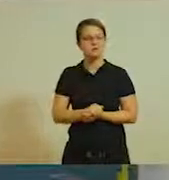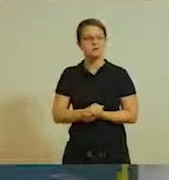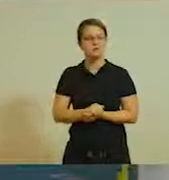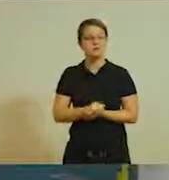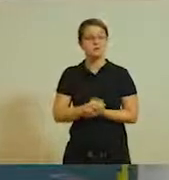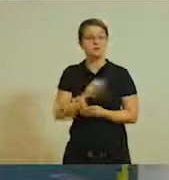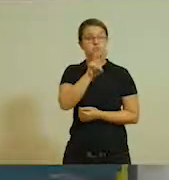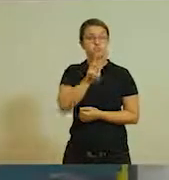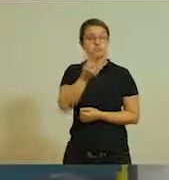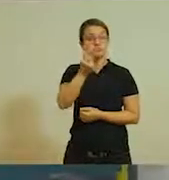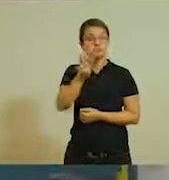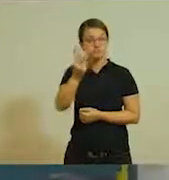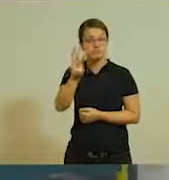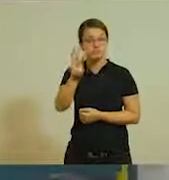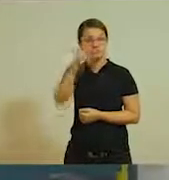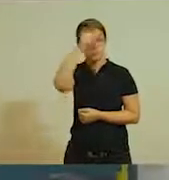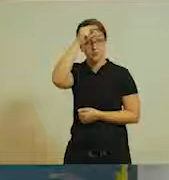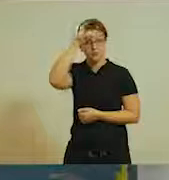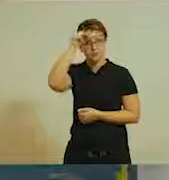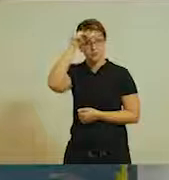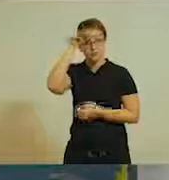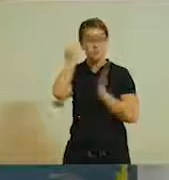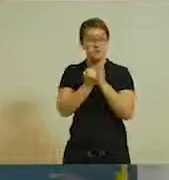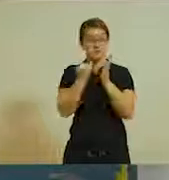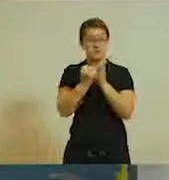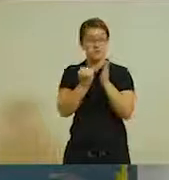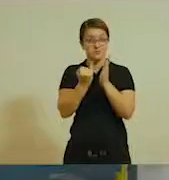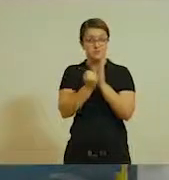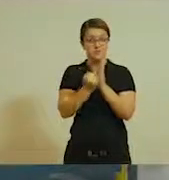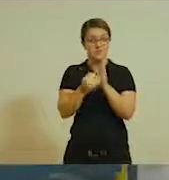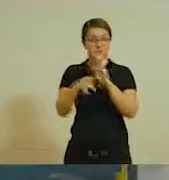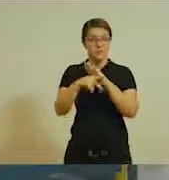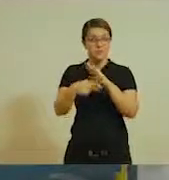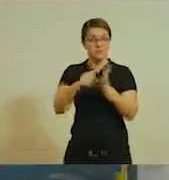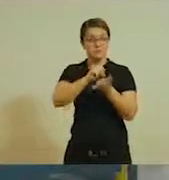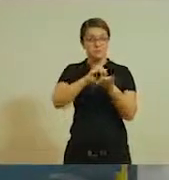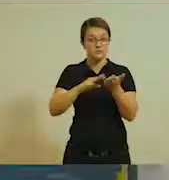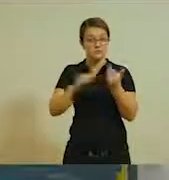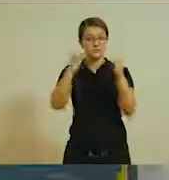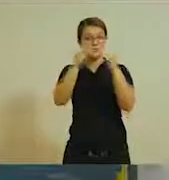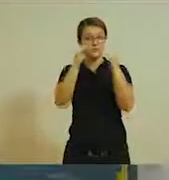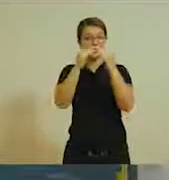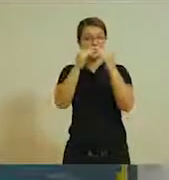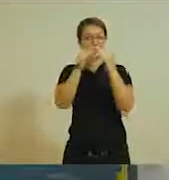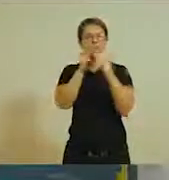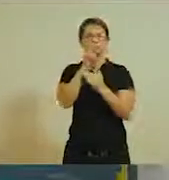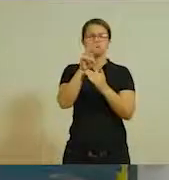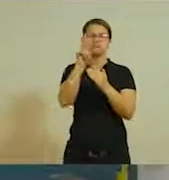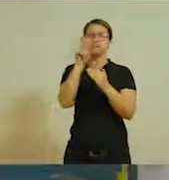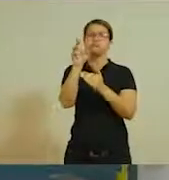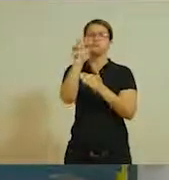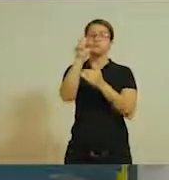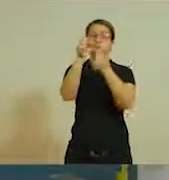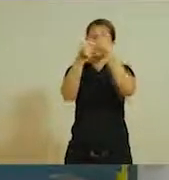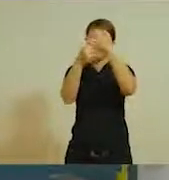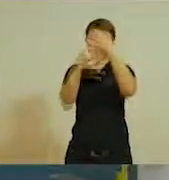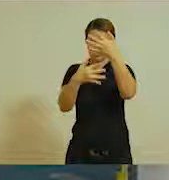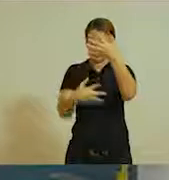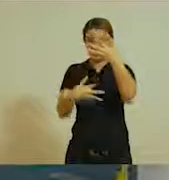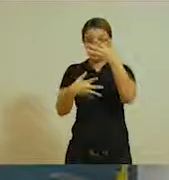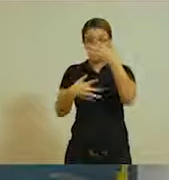O link lição de casa está localizado no site da Prefeitura de Itapevi. Lá vocês terão acesso a todas as rotinas